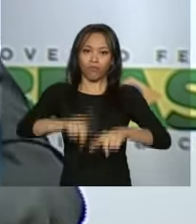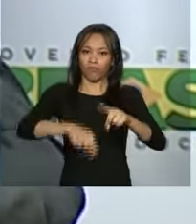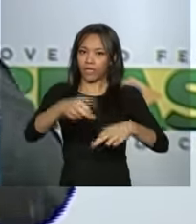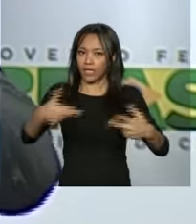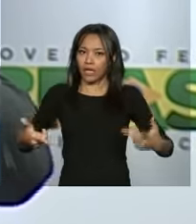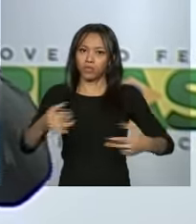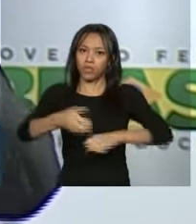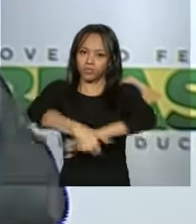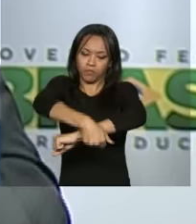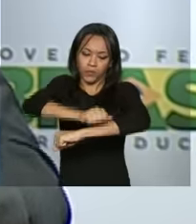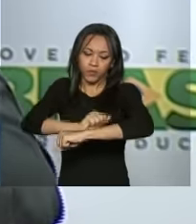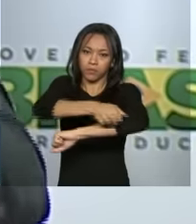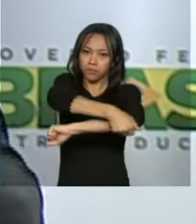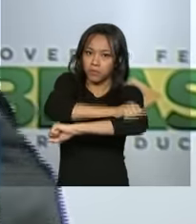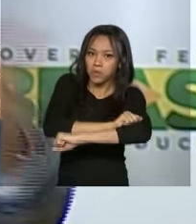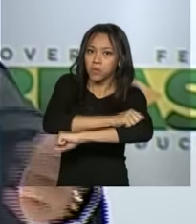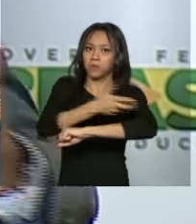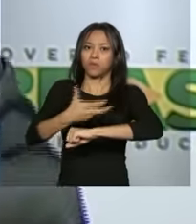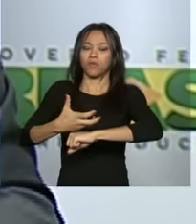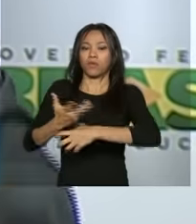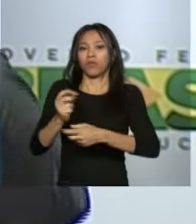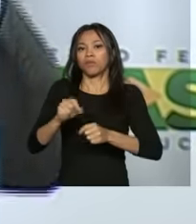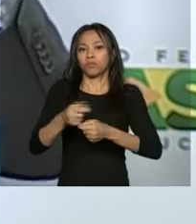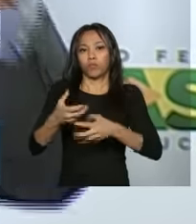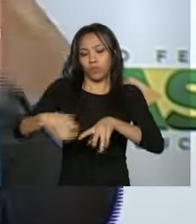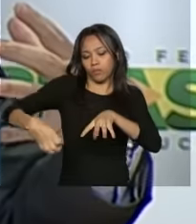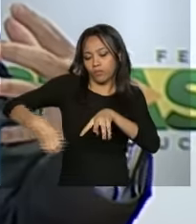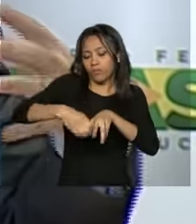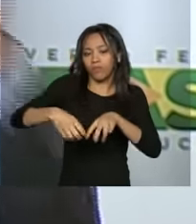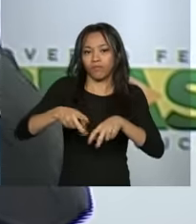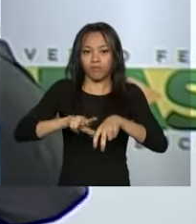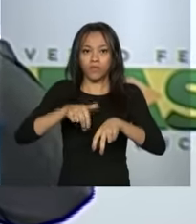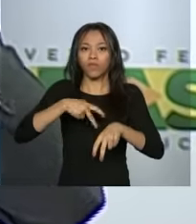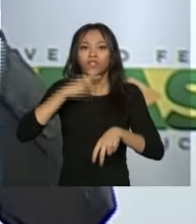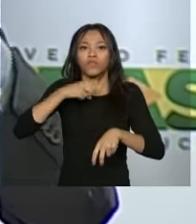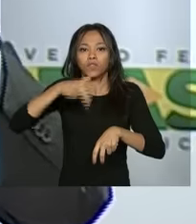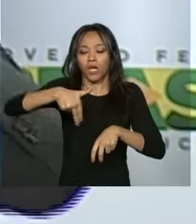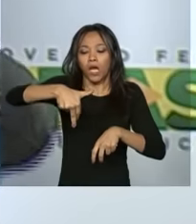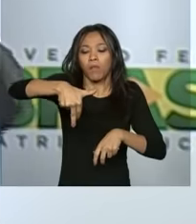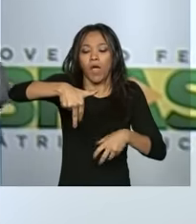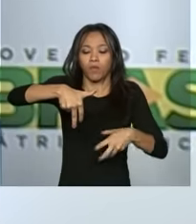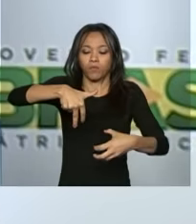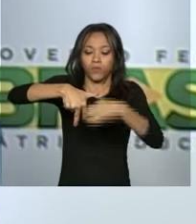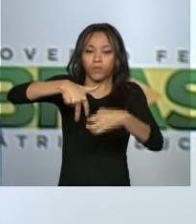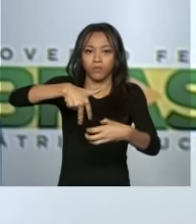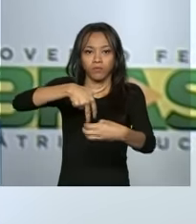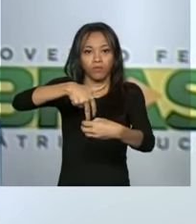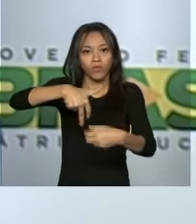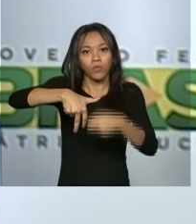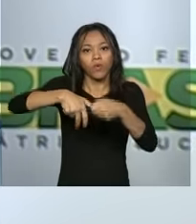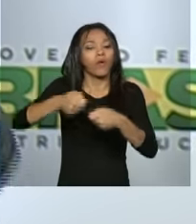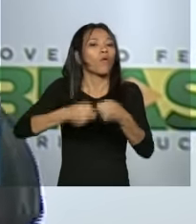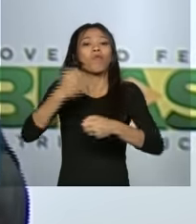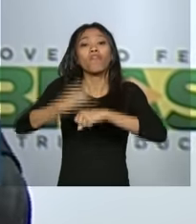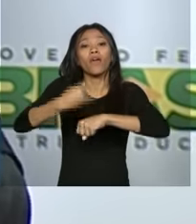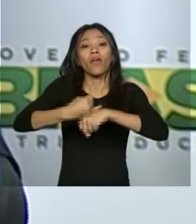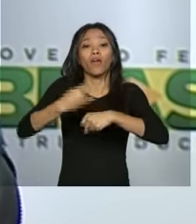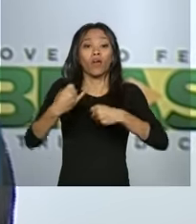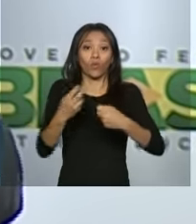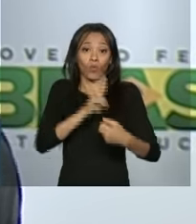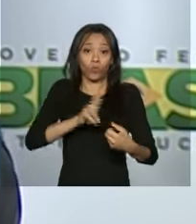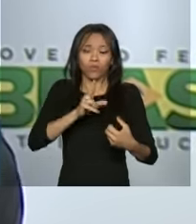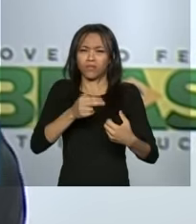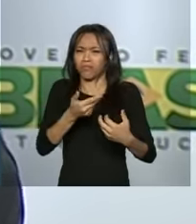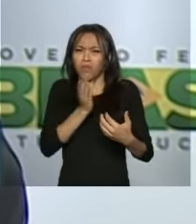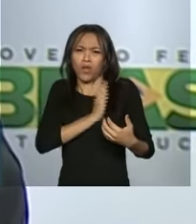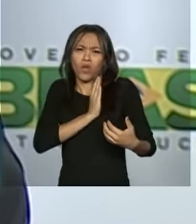quantos por paciente enfim por estado por aí nós vamos conseguir ter o conjunto de informações isso é decisivo para melhorar